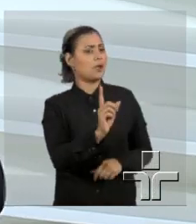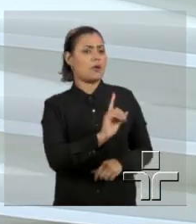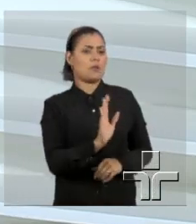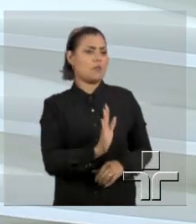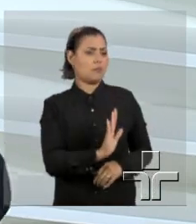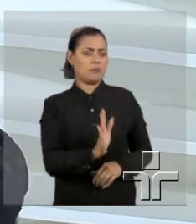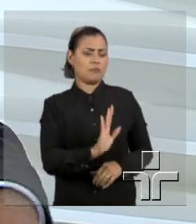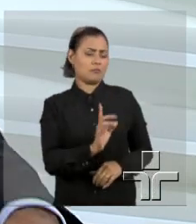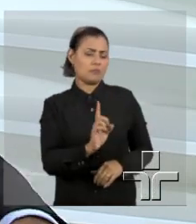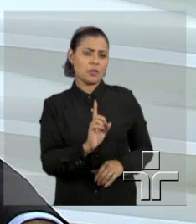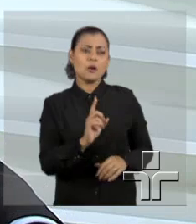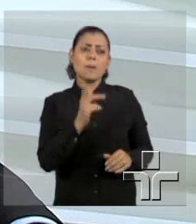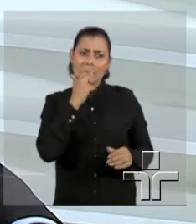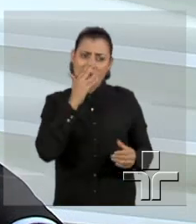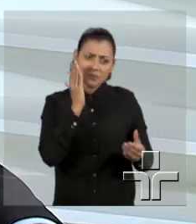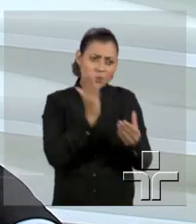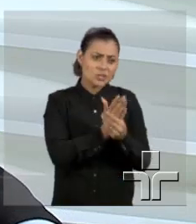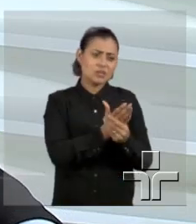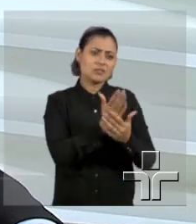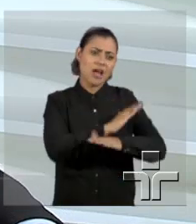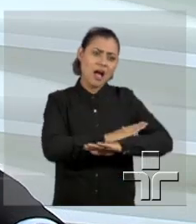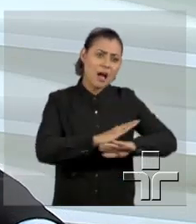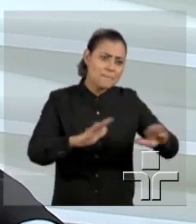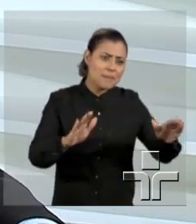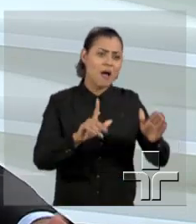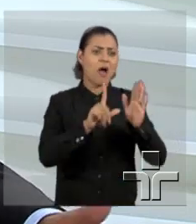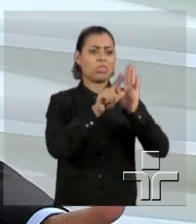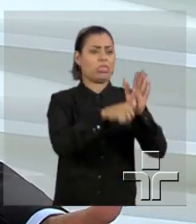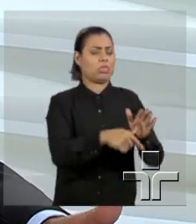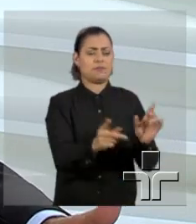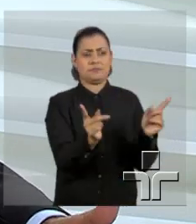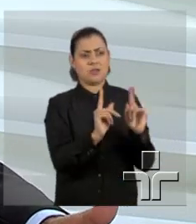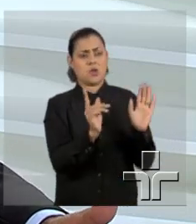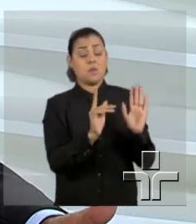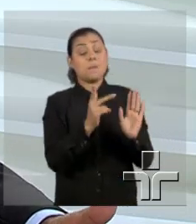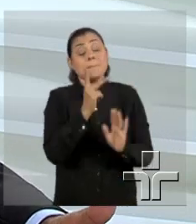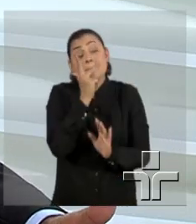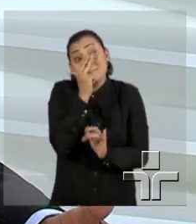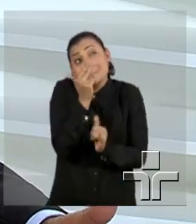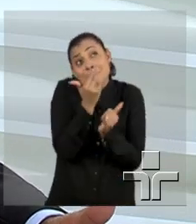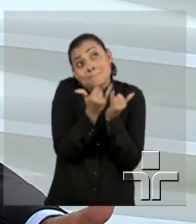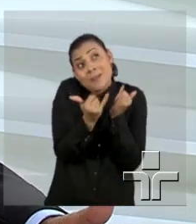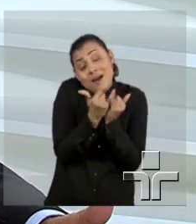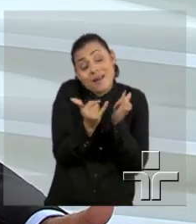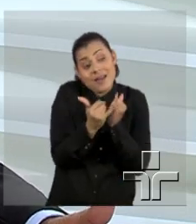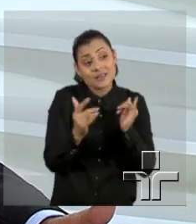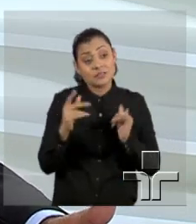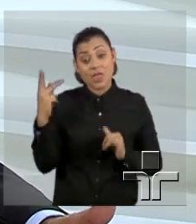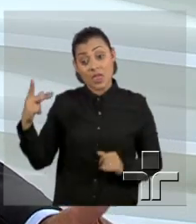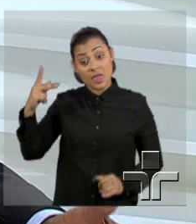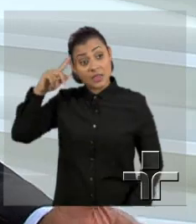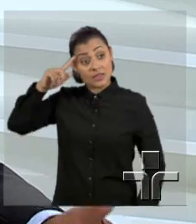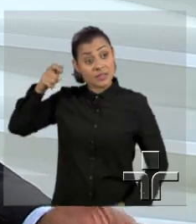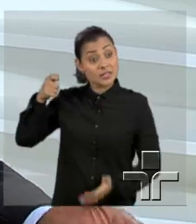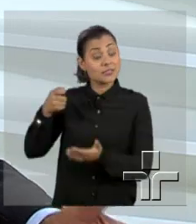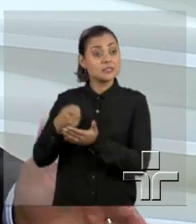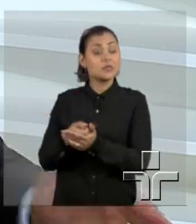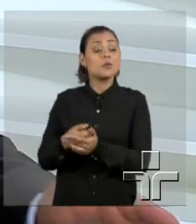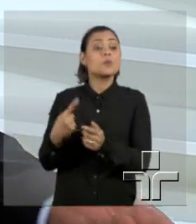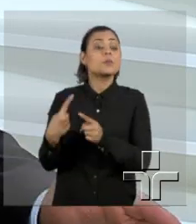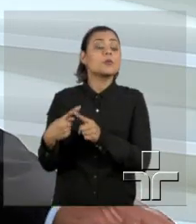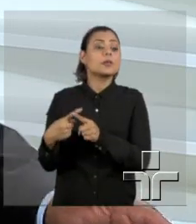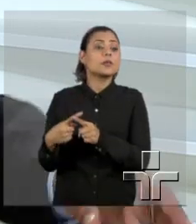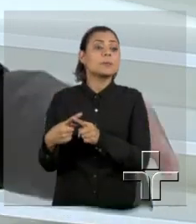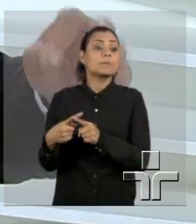de nenhum processo em andamento. Ele me parece que decidiu pela sustação